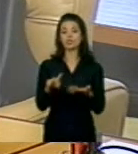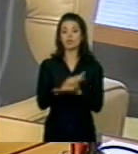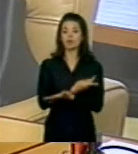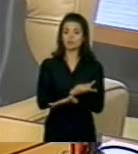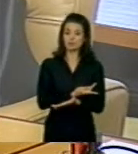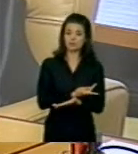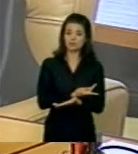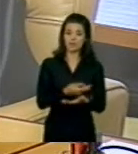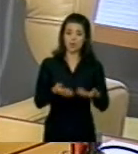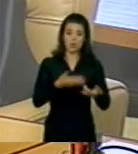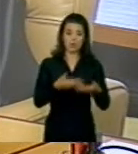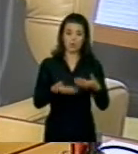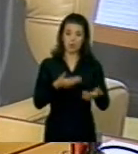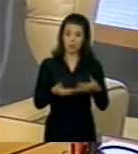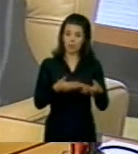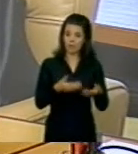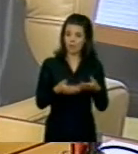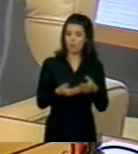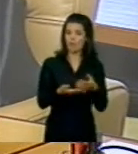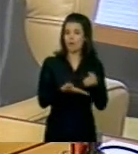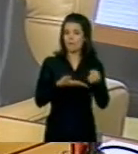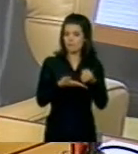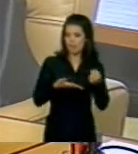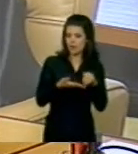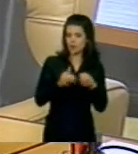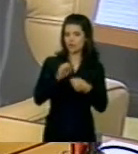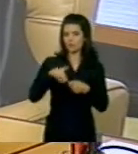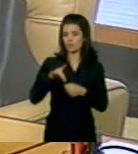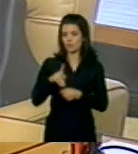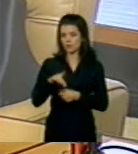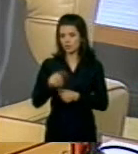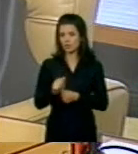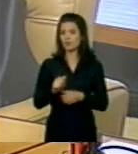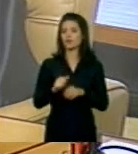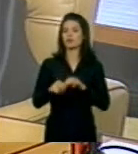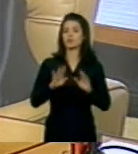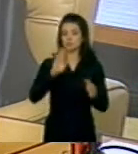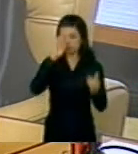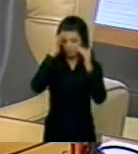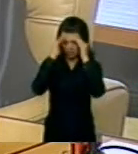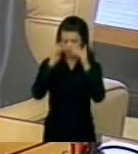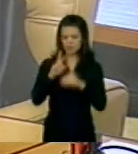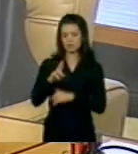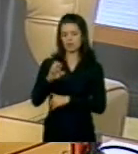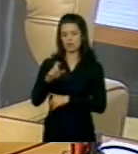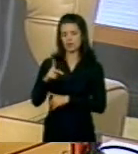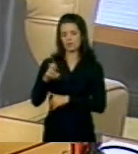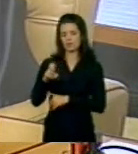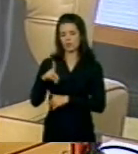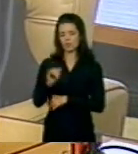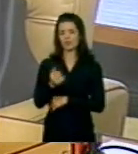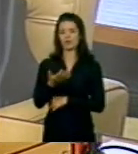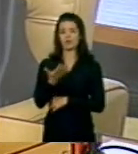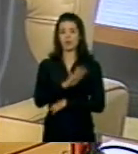prerrogativa ou imunidade constitucional em razão do postulado republicano que repele privilégios e não tolera